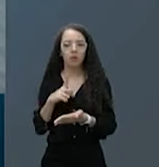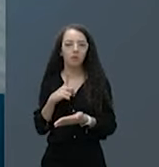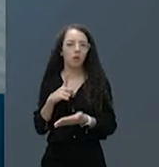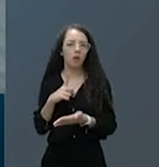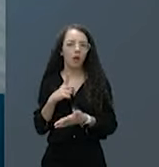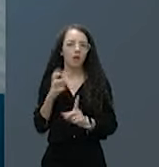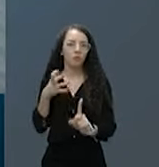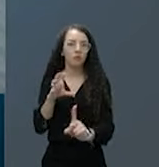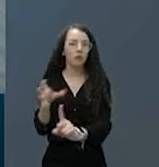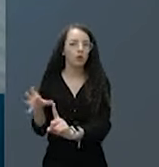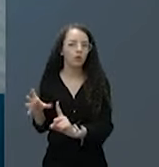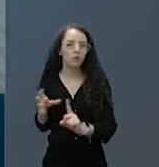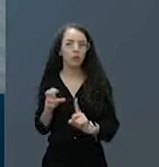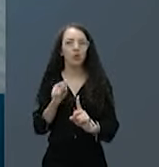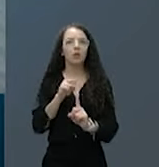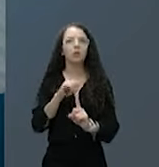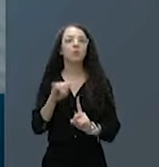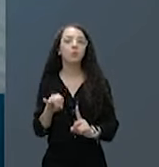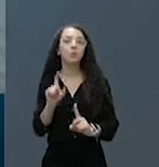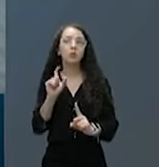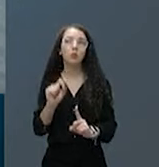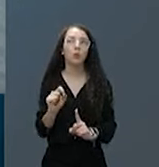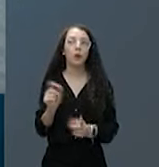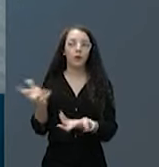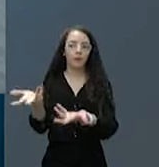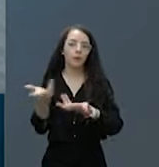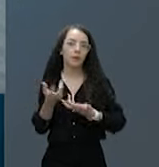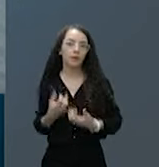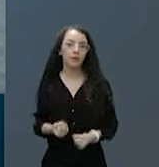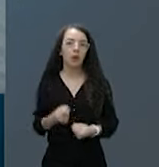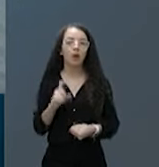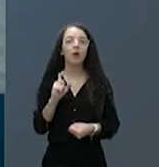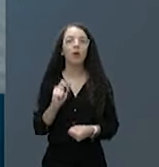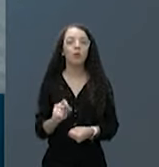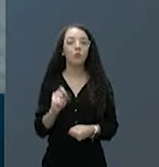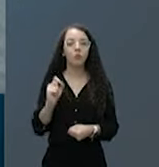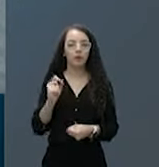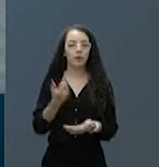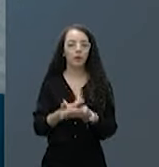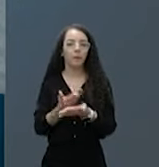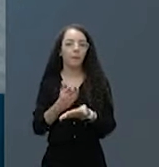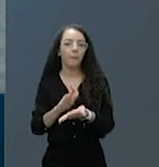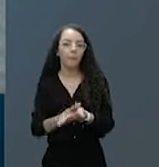da apreciação que cabe ao Superior Tribunal de Justiça fazer na interpretação da lei federal.